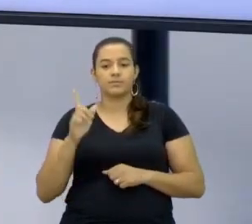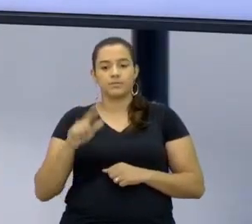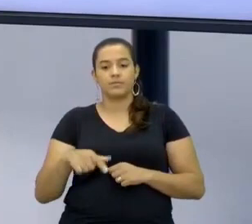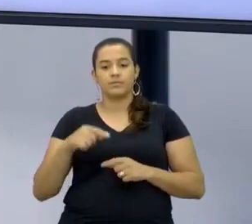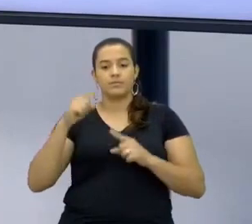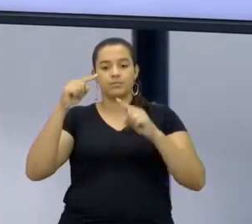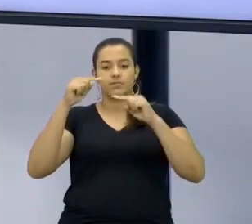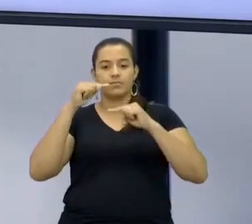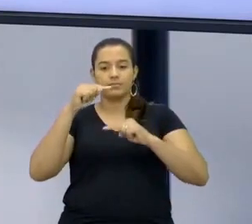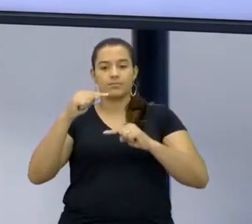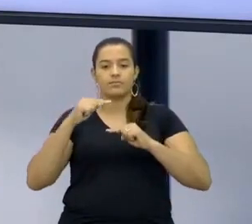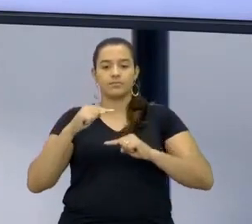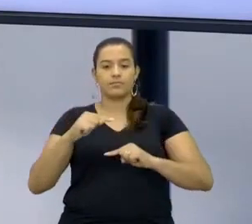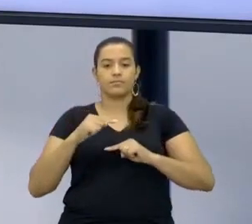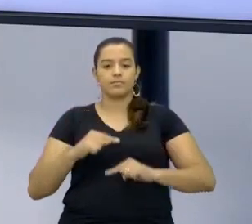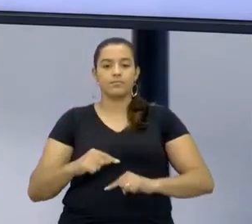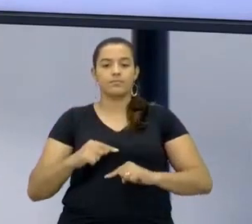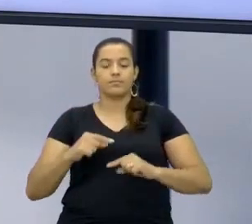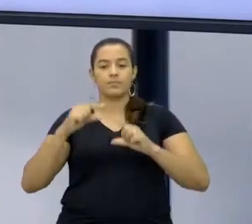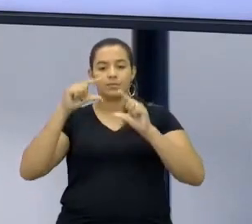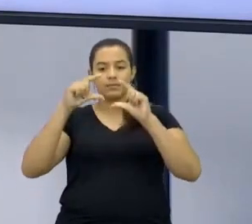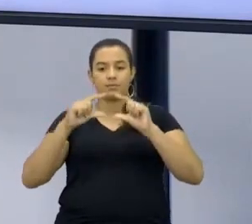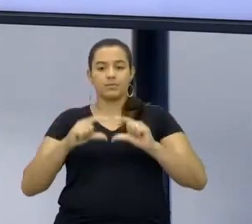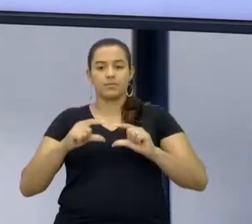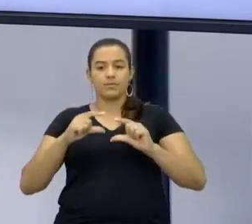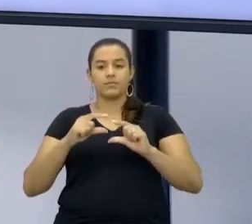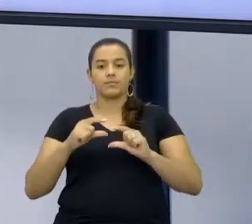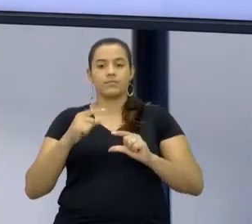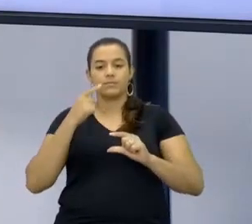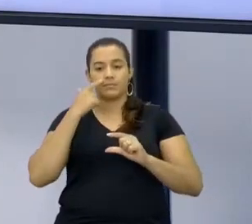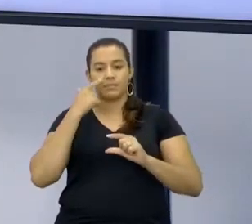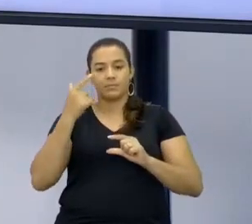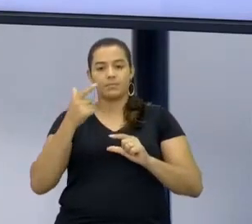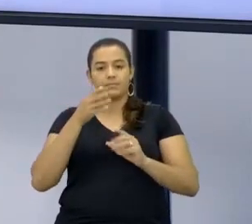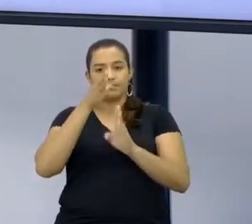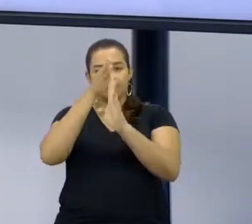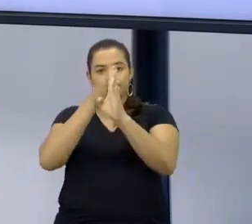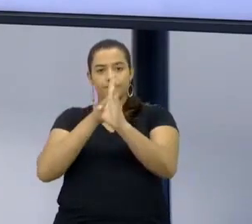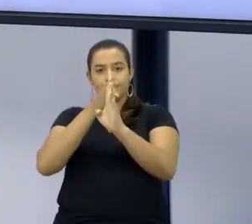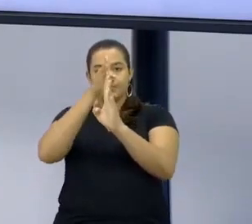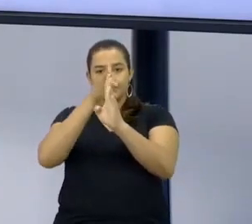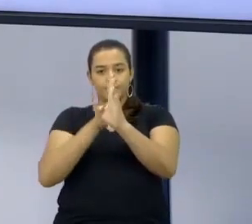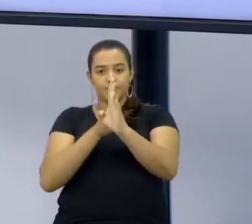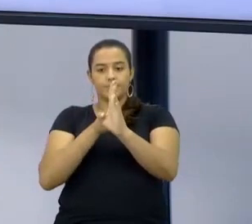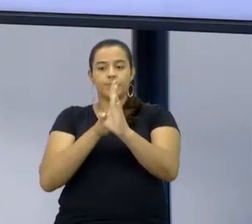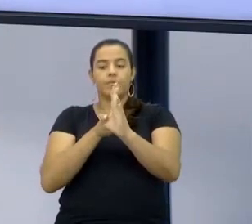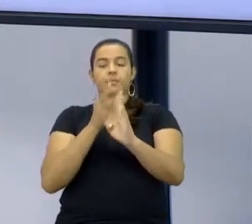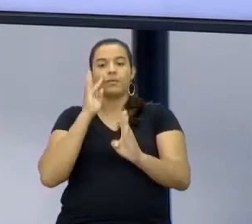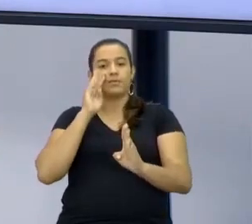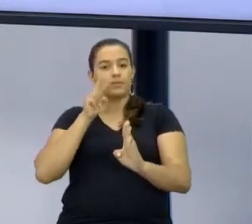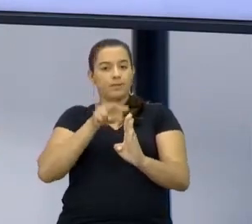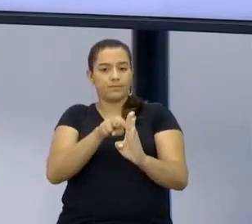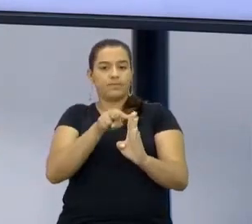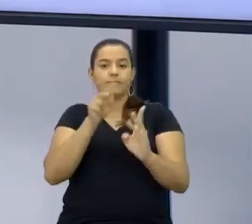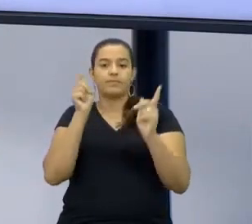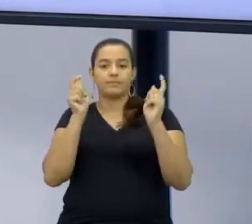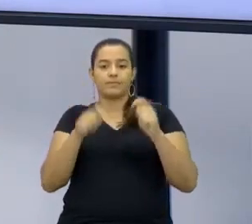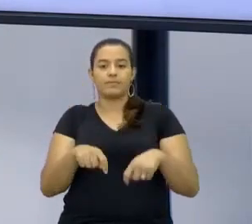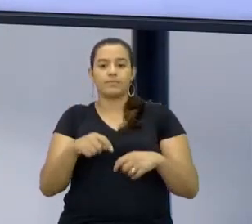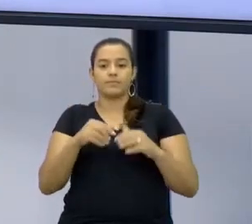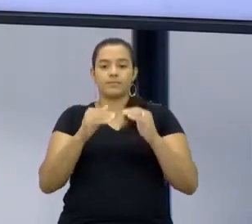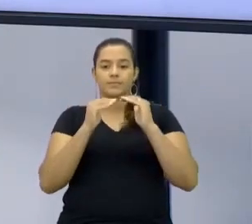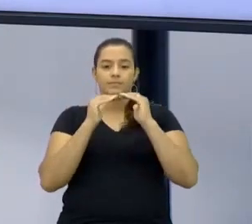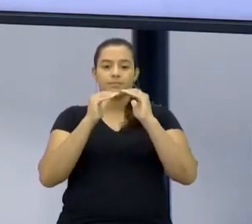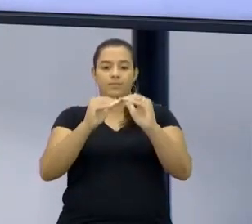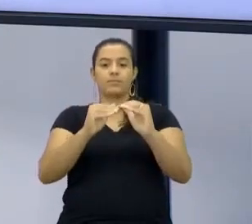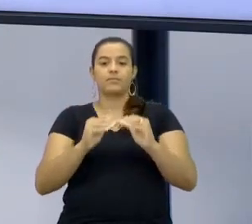medindo e, detalhe, deixa o mais alinhado possível com o seu olho. Então, segure o material assim, né? Para você fixar e colocar o